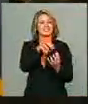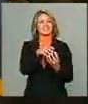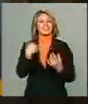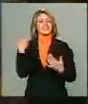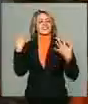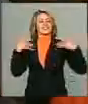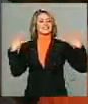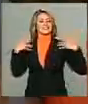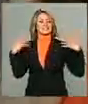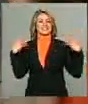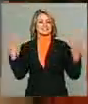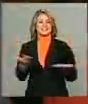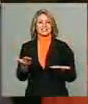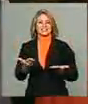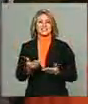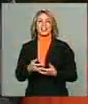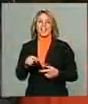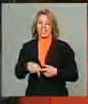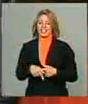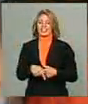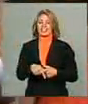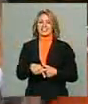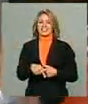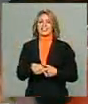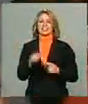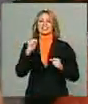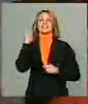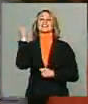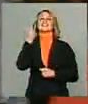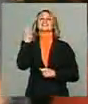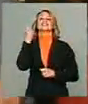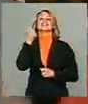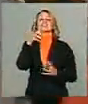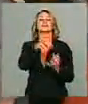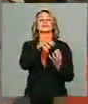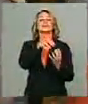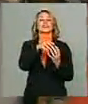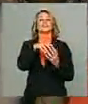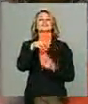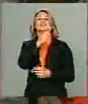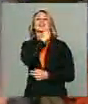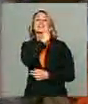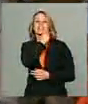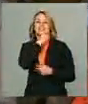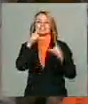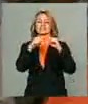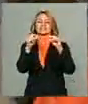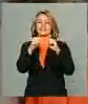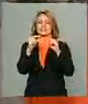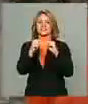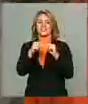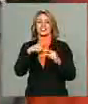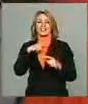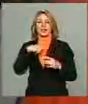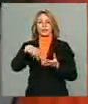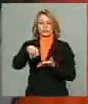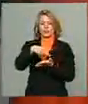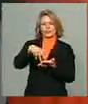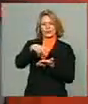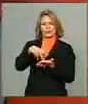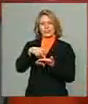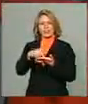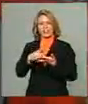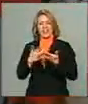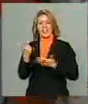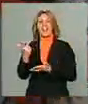nos diveros aqui pessoal na associação dos Idosos de Taguatinga Distrito Federal o foró corre